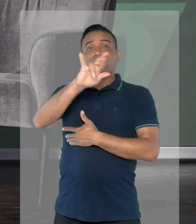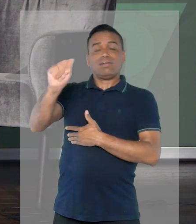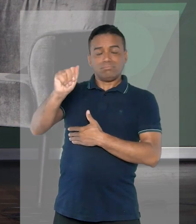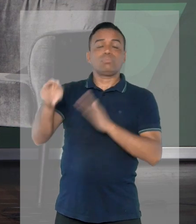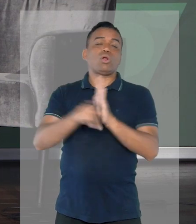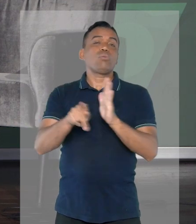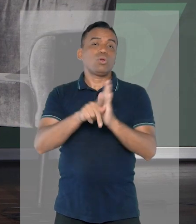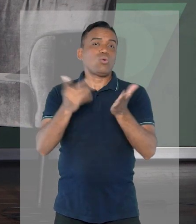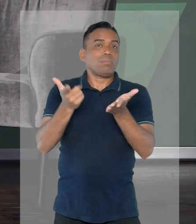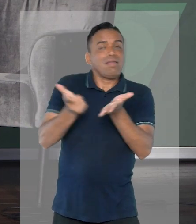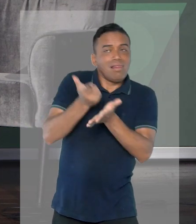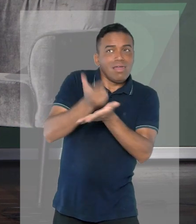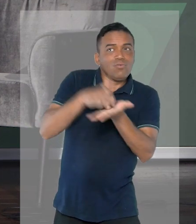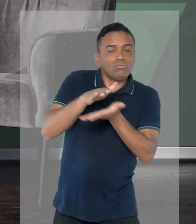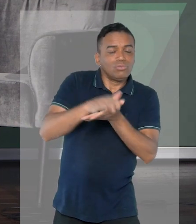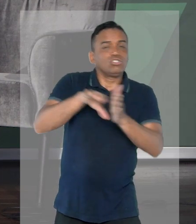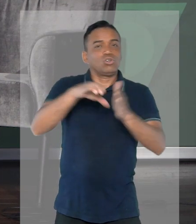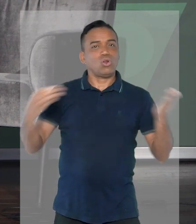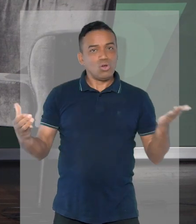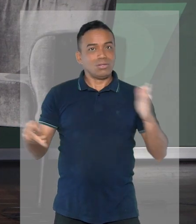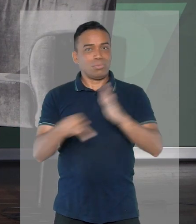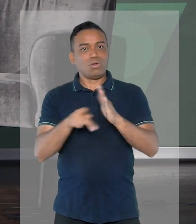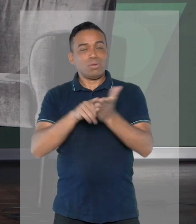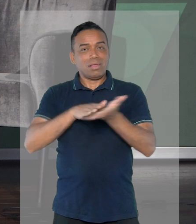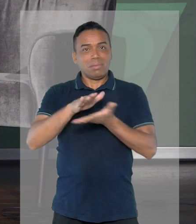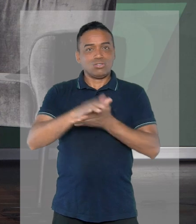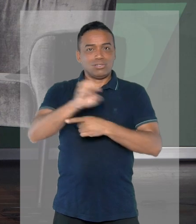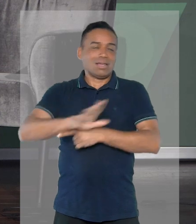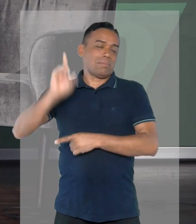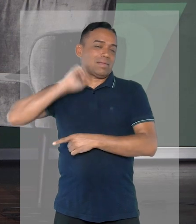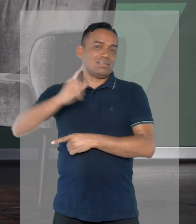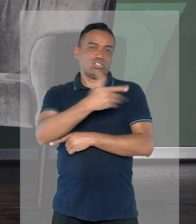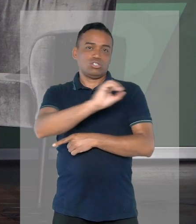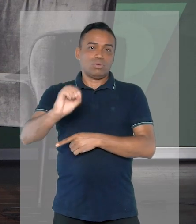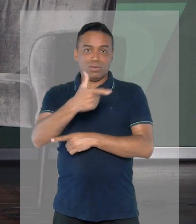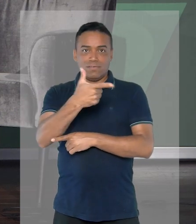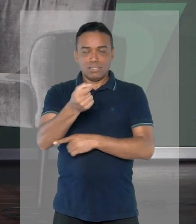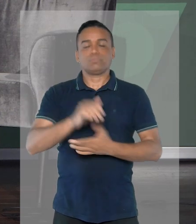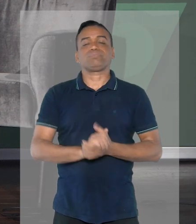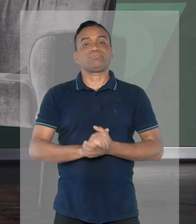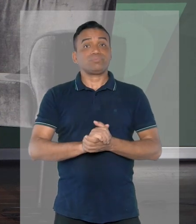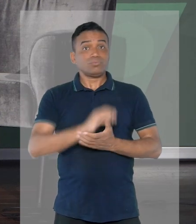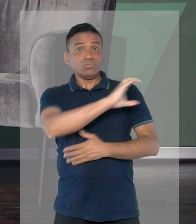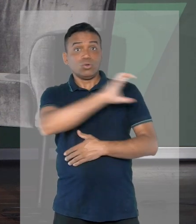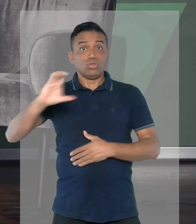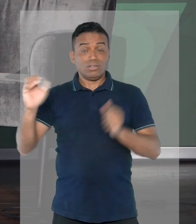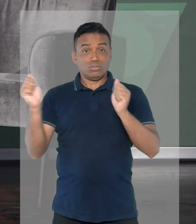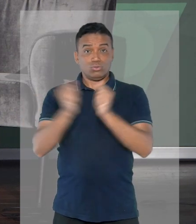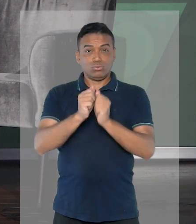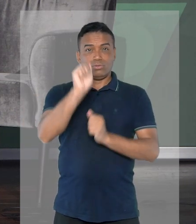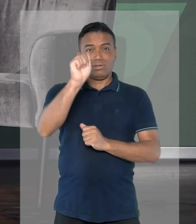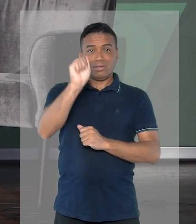crônicas, 1929, pela Impressões de Minas, em 2020. Coordena, junto com Andréia